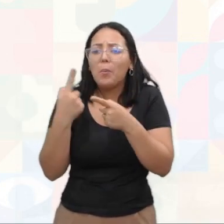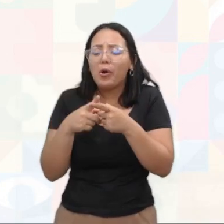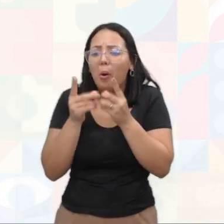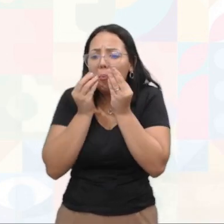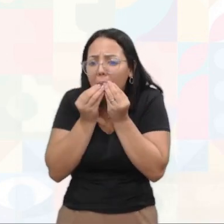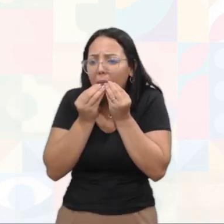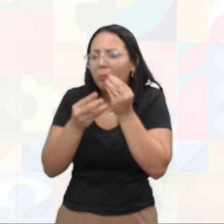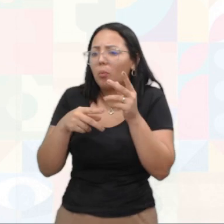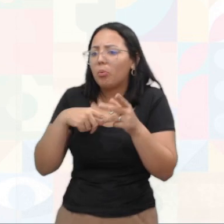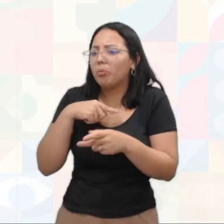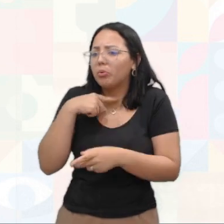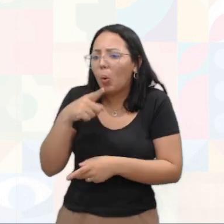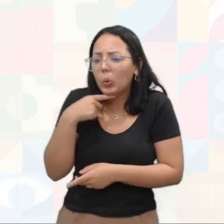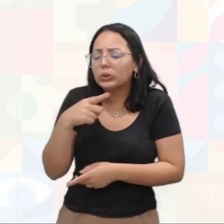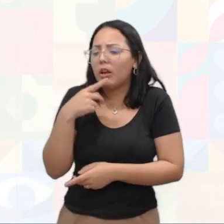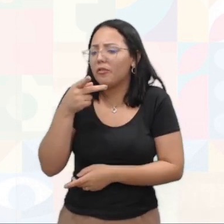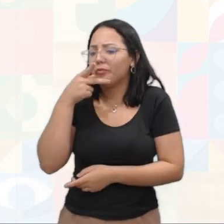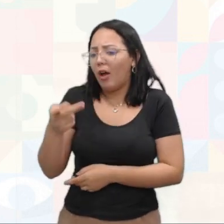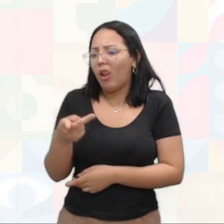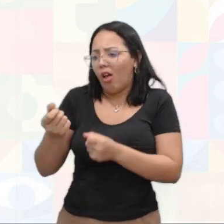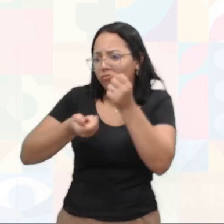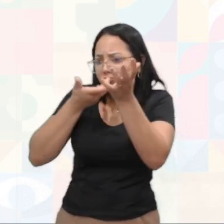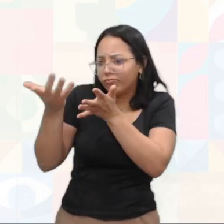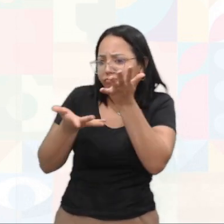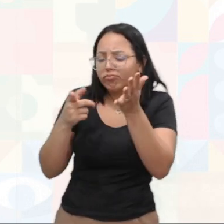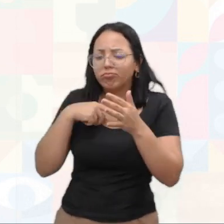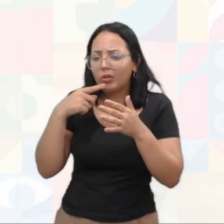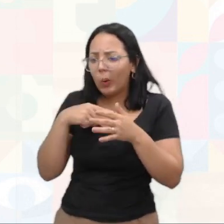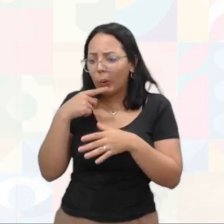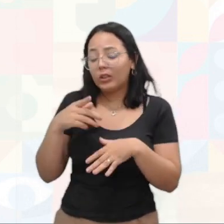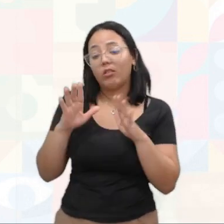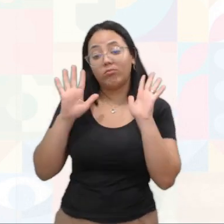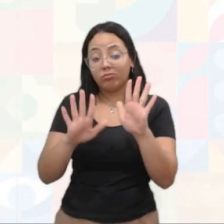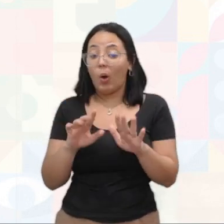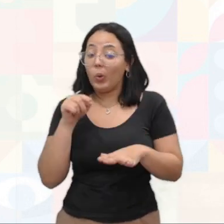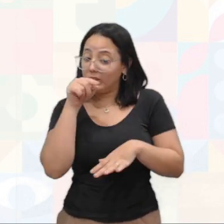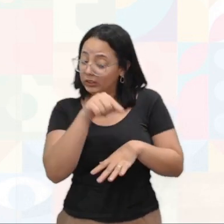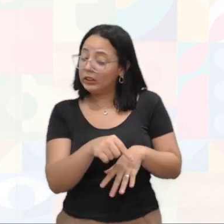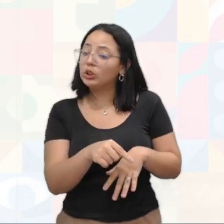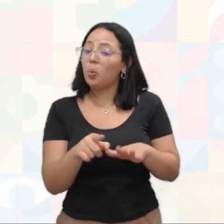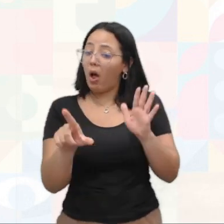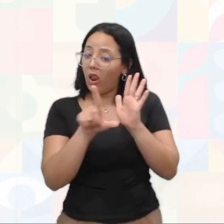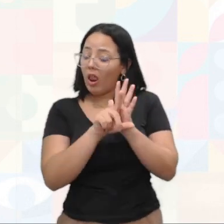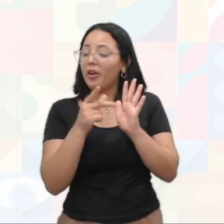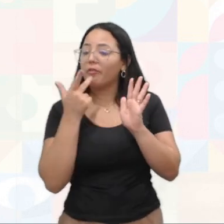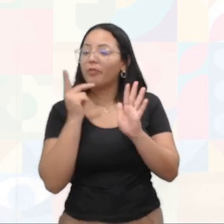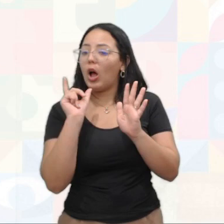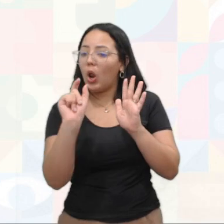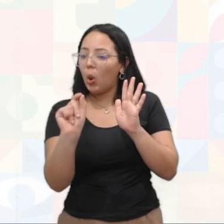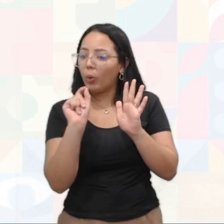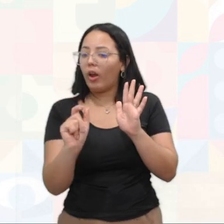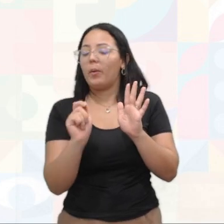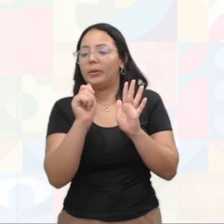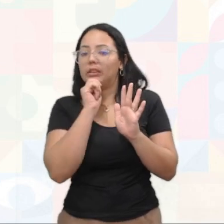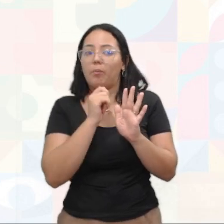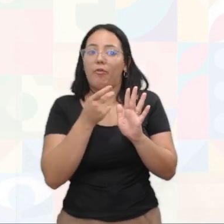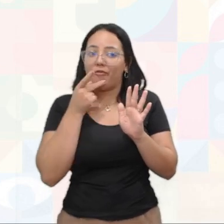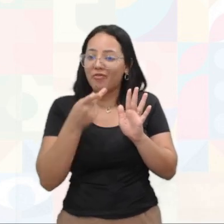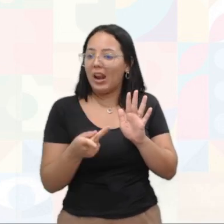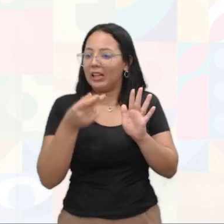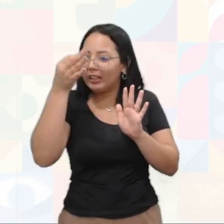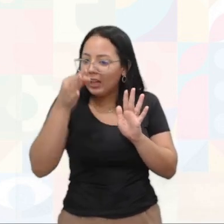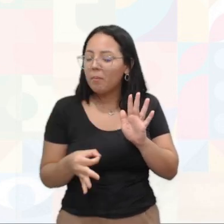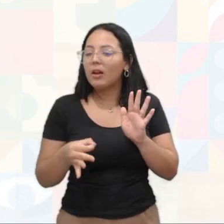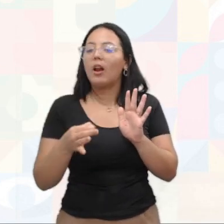sinalizar com o consentimento dela para o atendimento. Neste caso, a legislação, ela infere, ela determina que